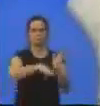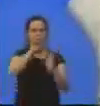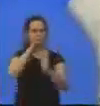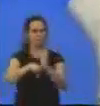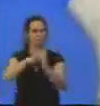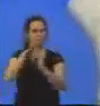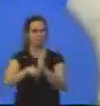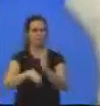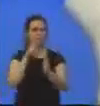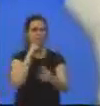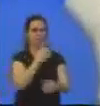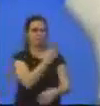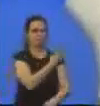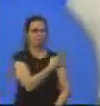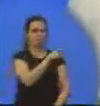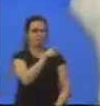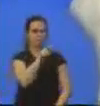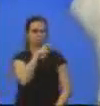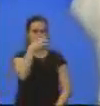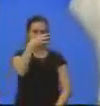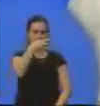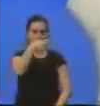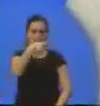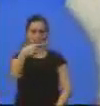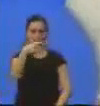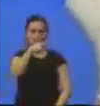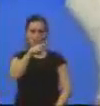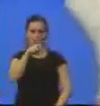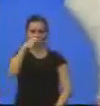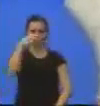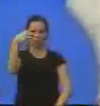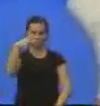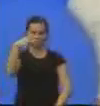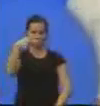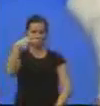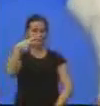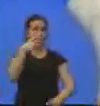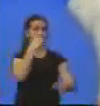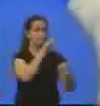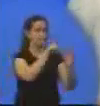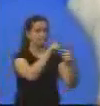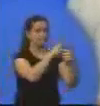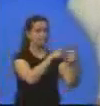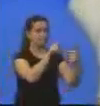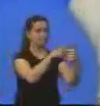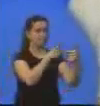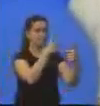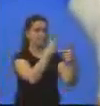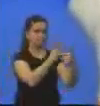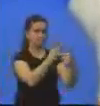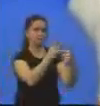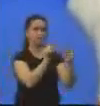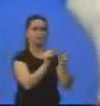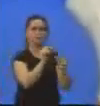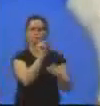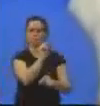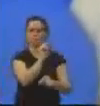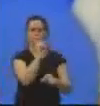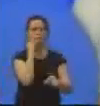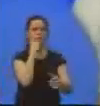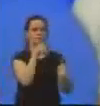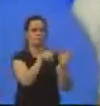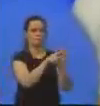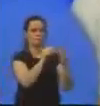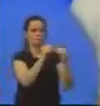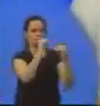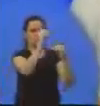encontramos 4x² menos 9x², dividido por 2. Quando x vai para infinito, o numerador